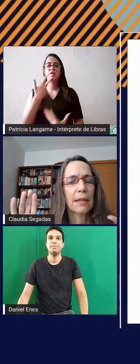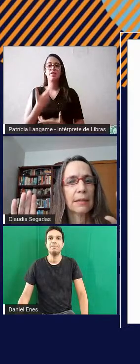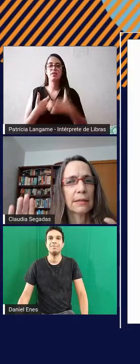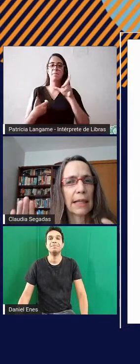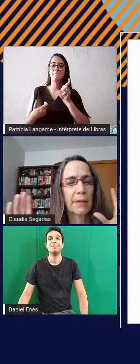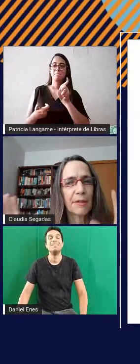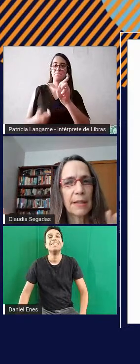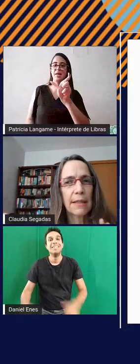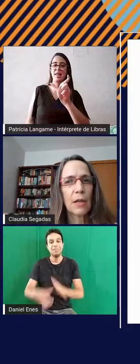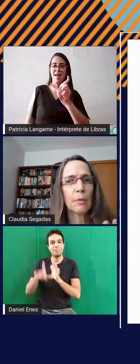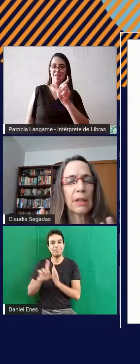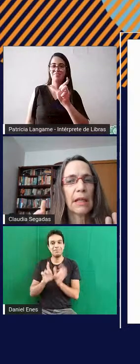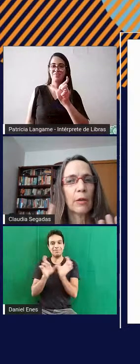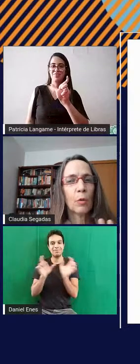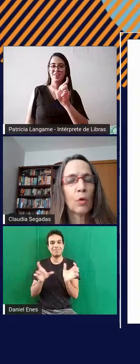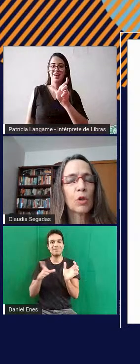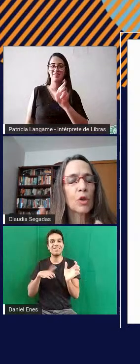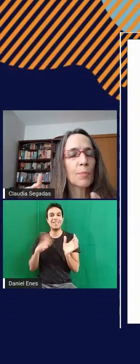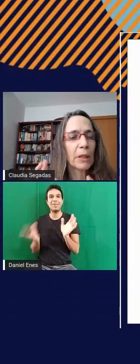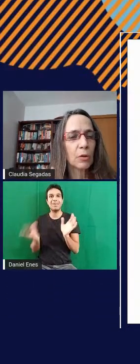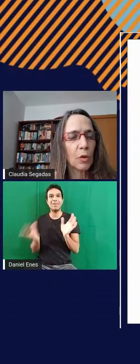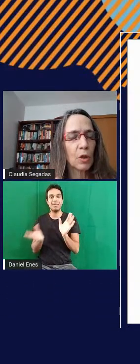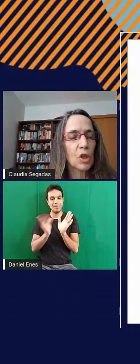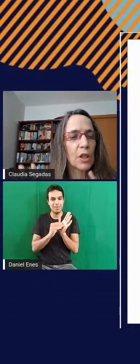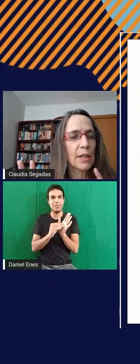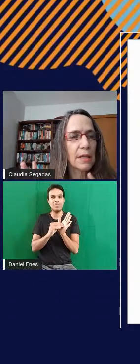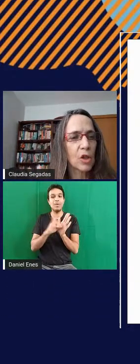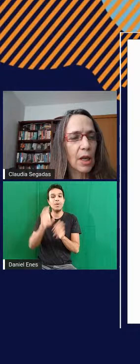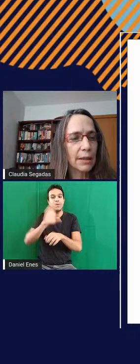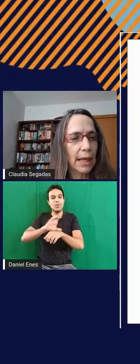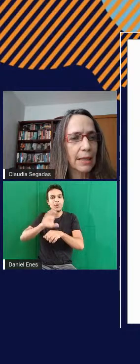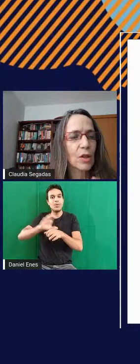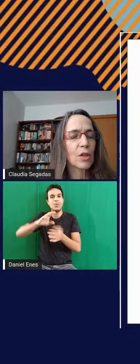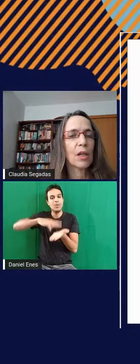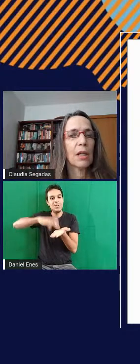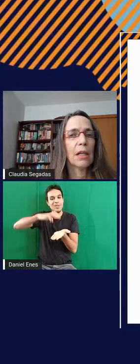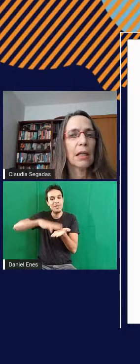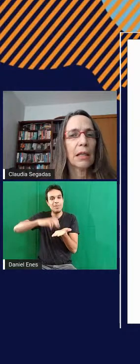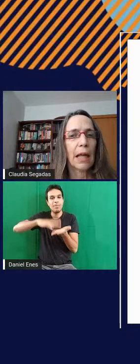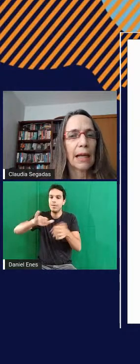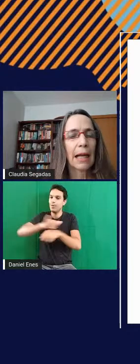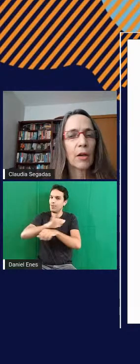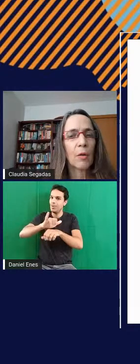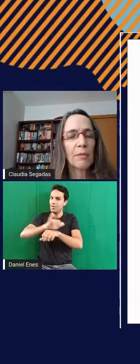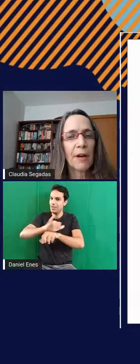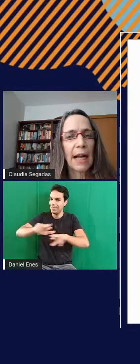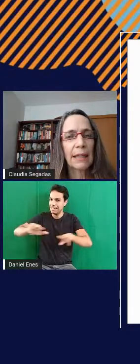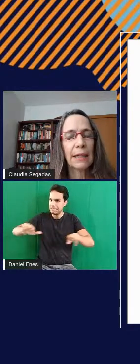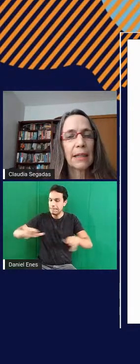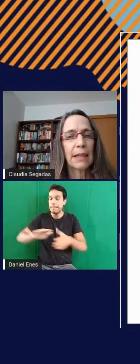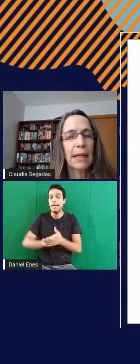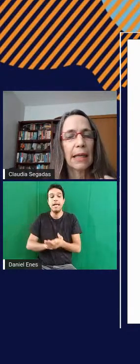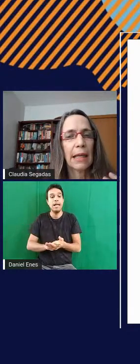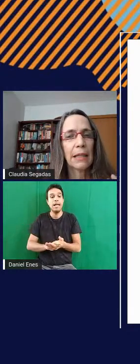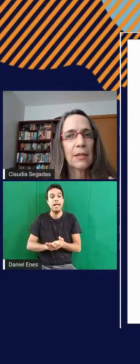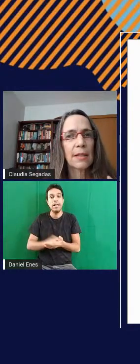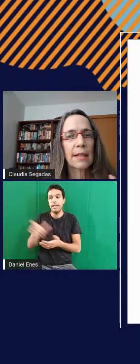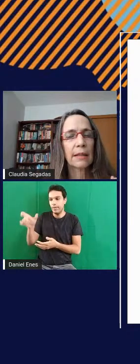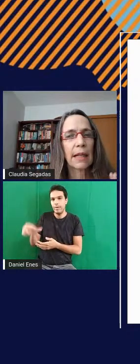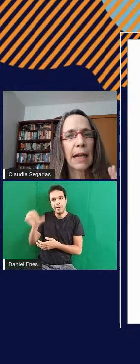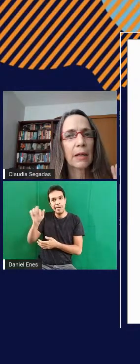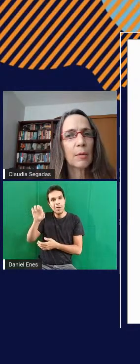aparecem na definição tem recursos metodologias e estratégias Carol e Wagner